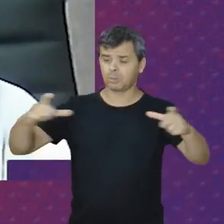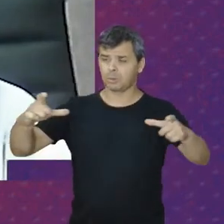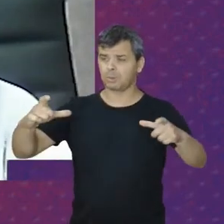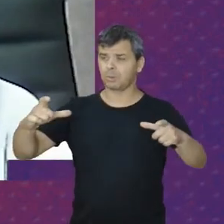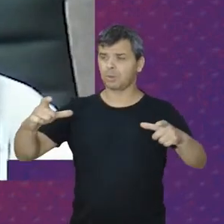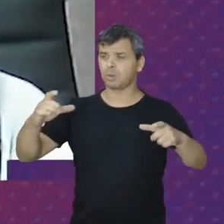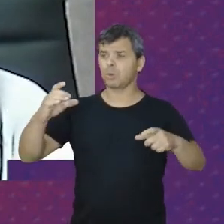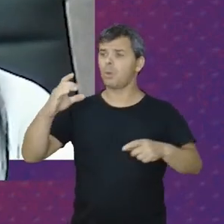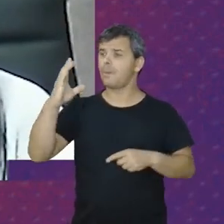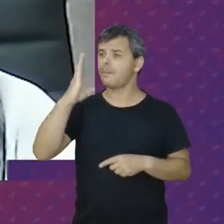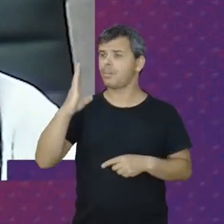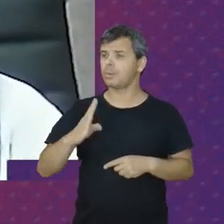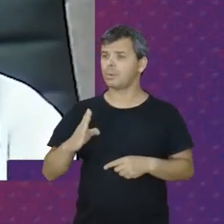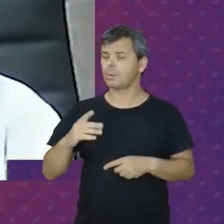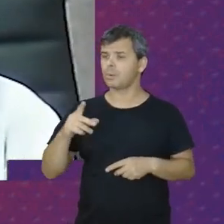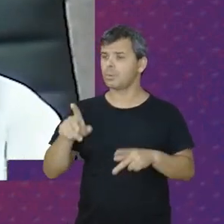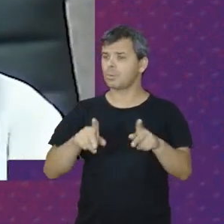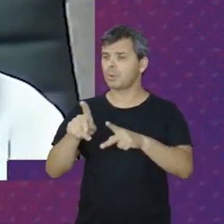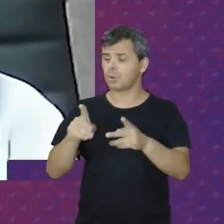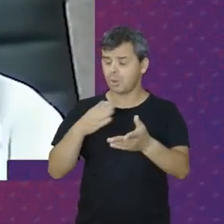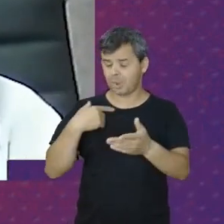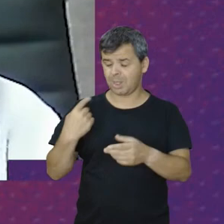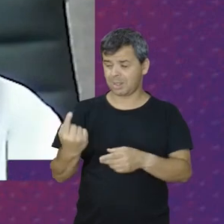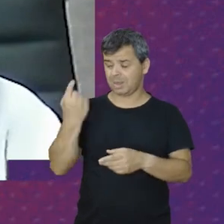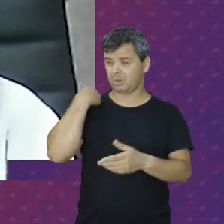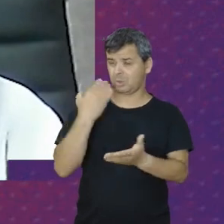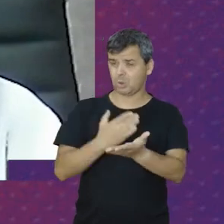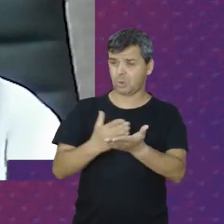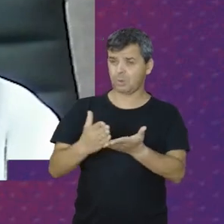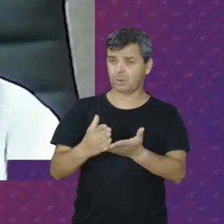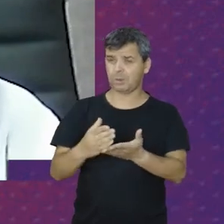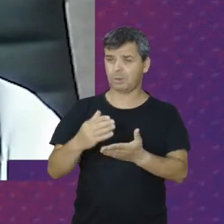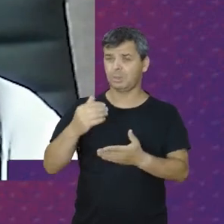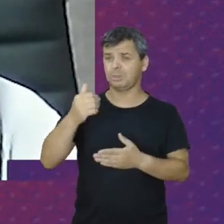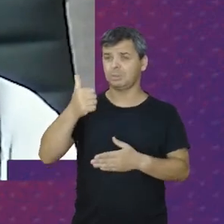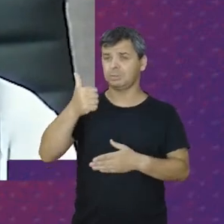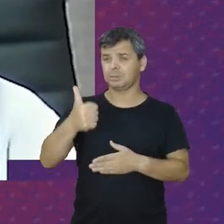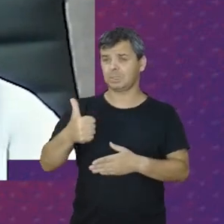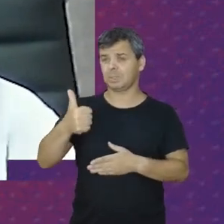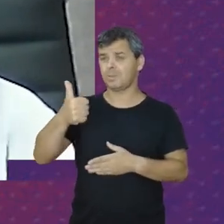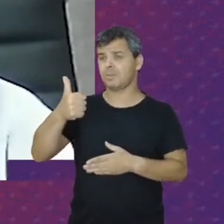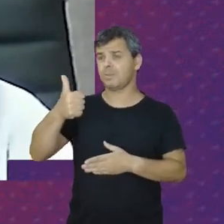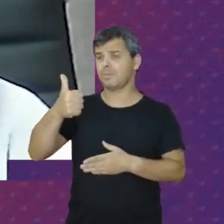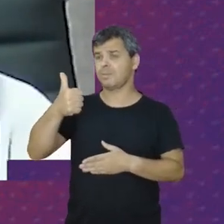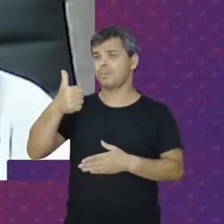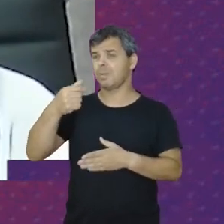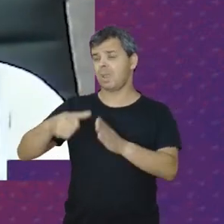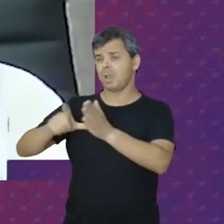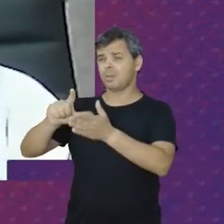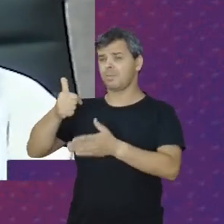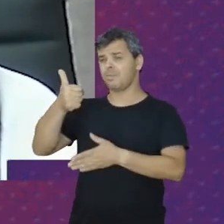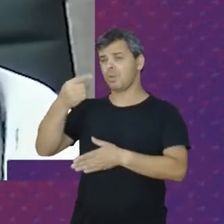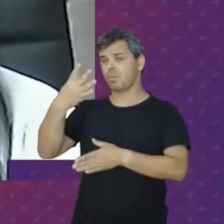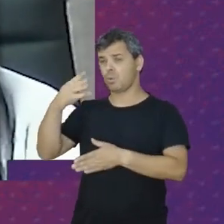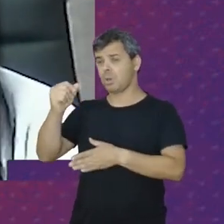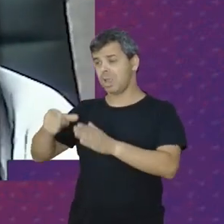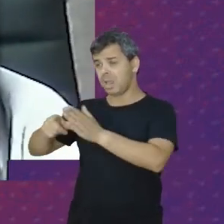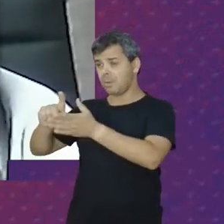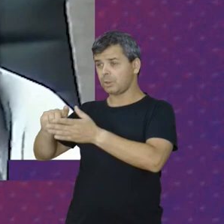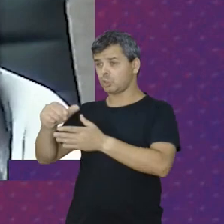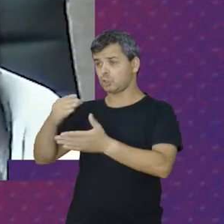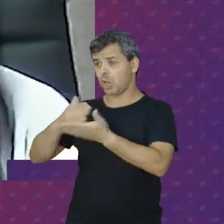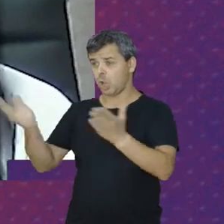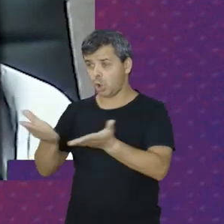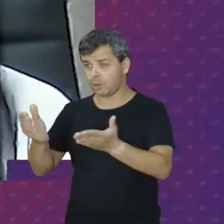população de Lauro de Freitas. Na época que eu comecei, nós tínhamos 140 mil habitantes. Hoje estamos com 240 mil. Quando tínhamos 140